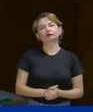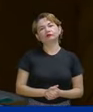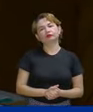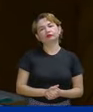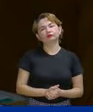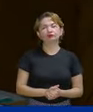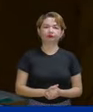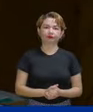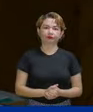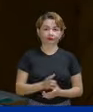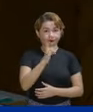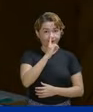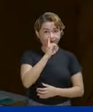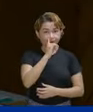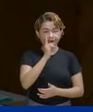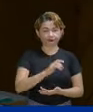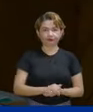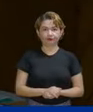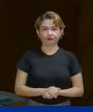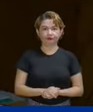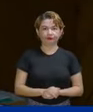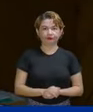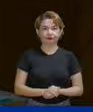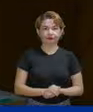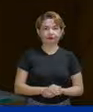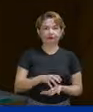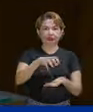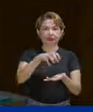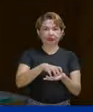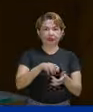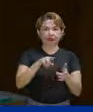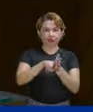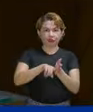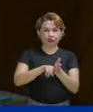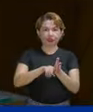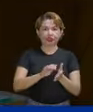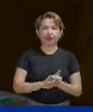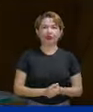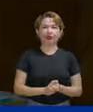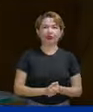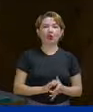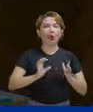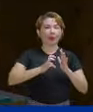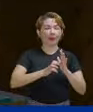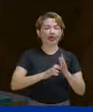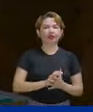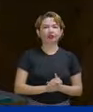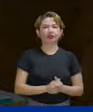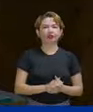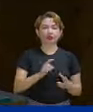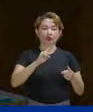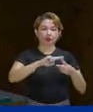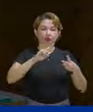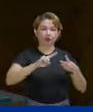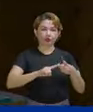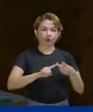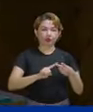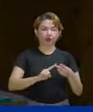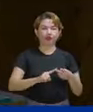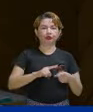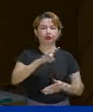Sobre a irregularidade, a unidade de exame de contas apontou que o partido anexou 2 notas